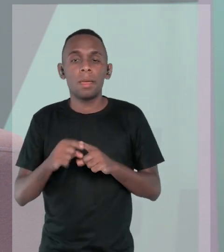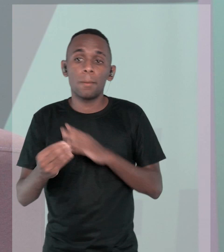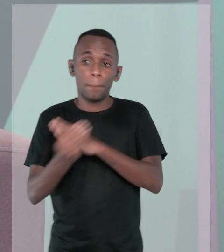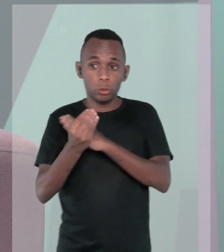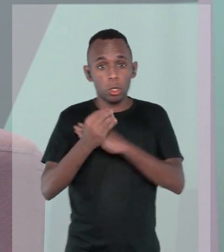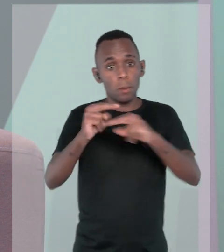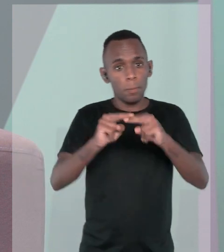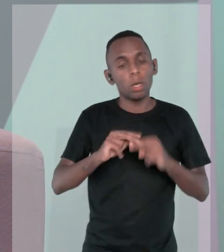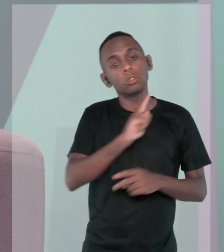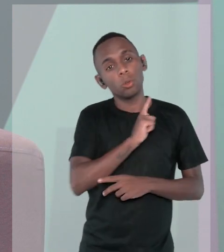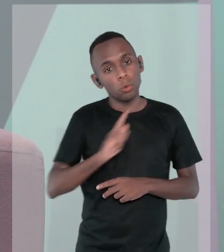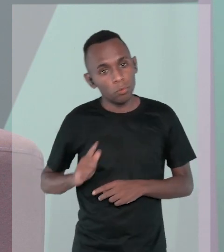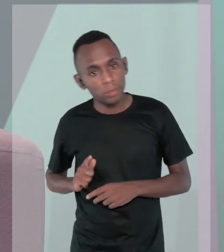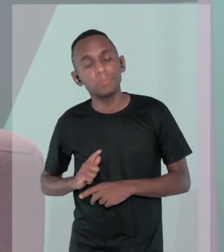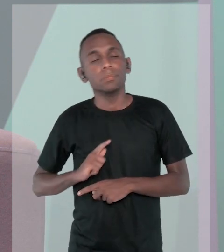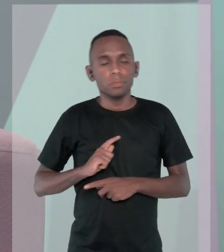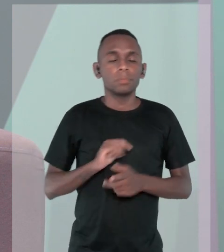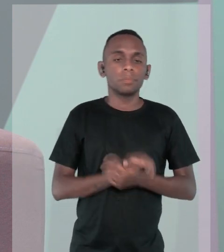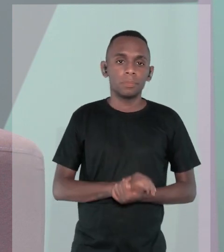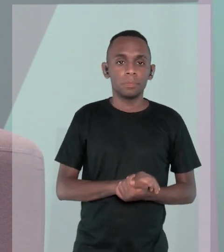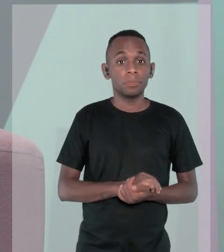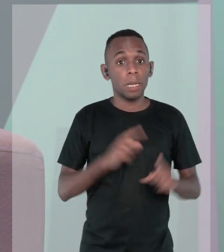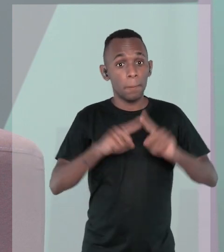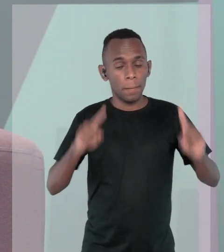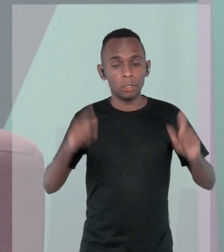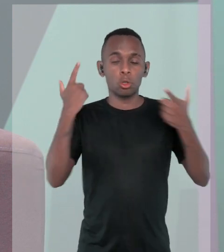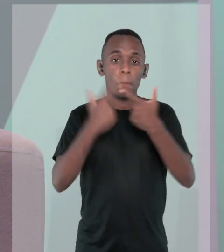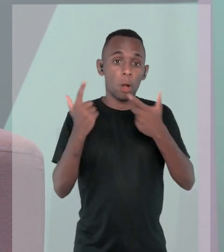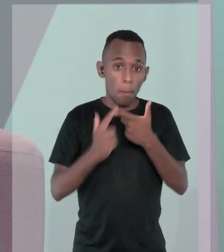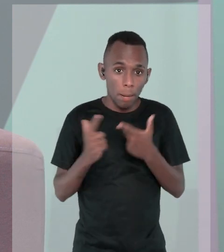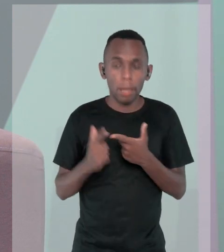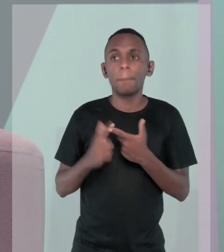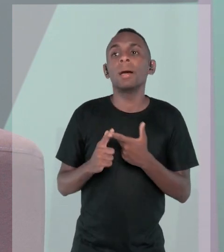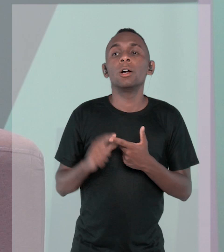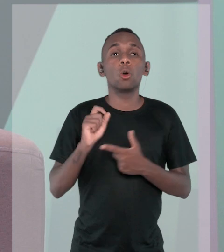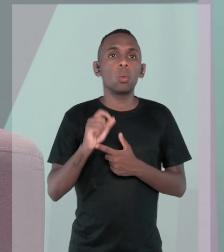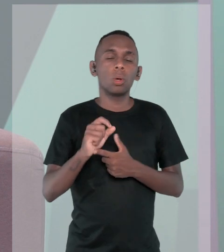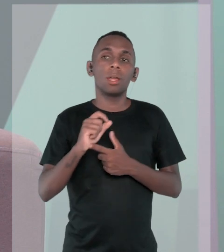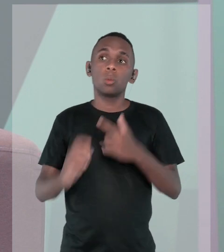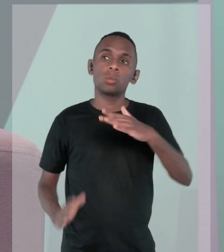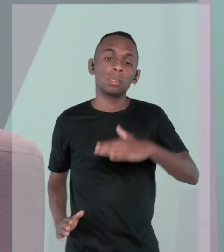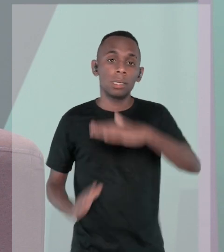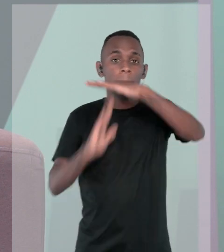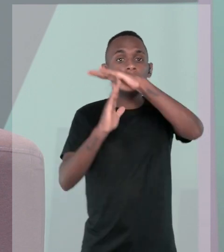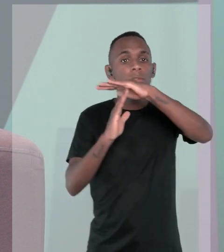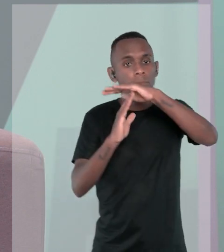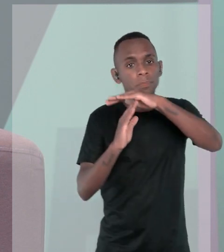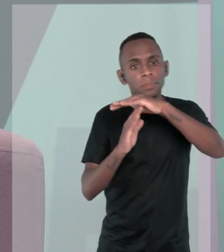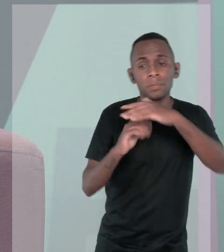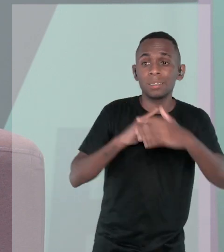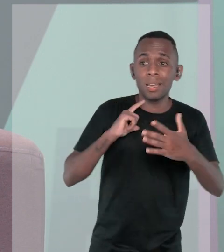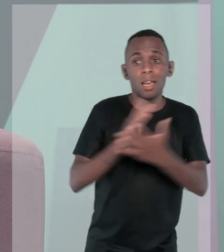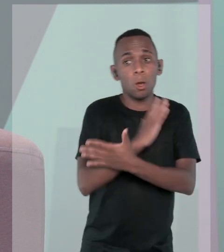por conta da governança, do ESG. Mas o problema é que elas sobem muros, e aí